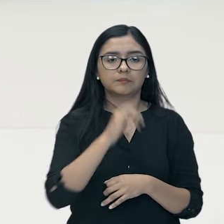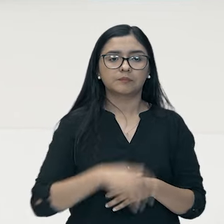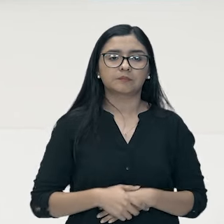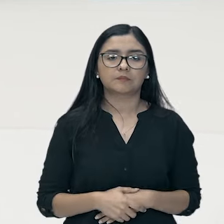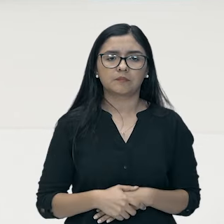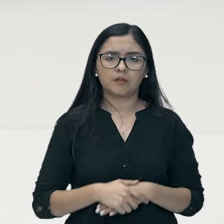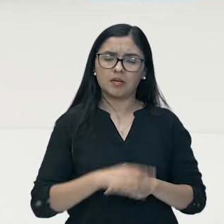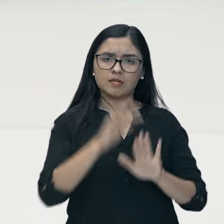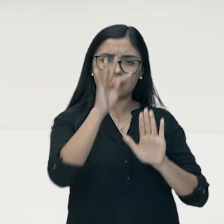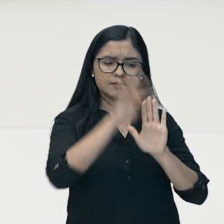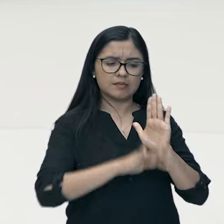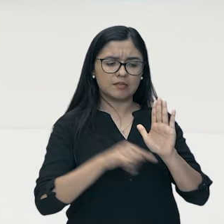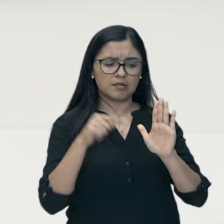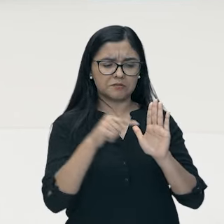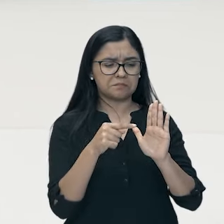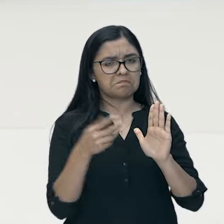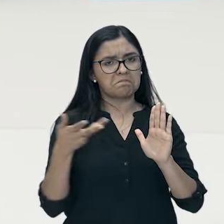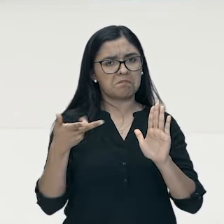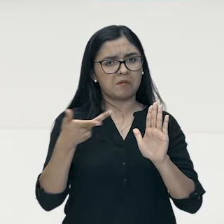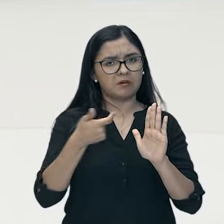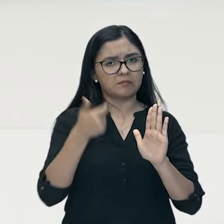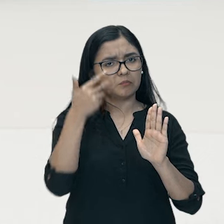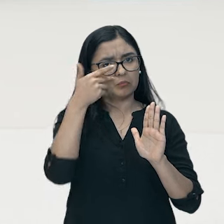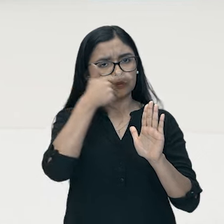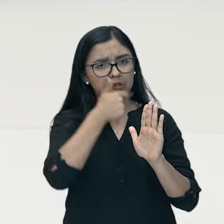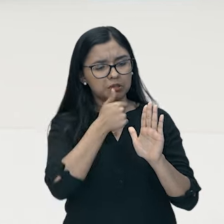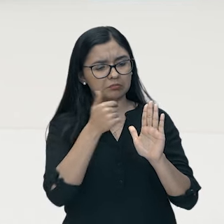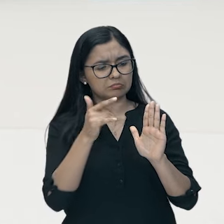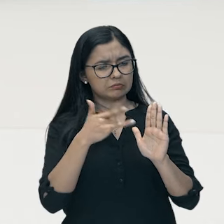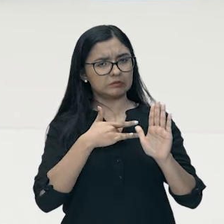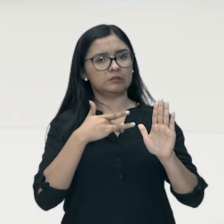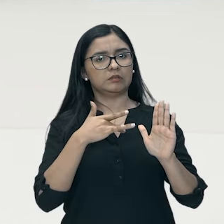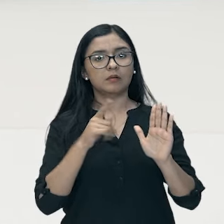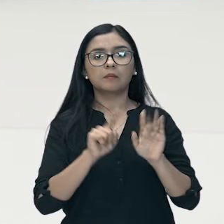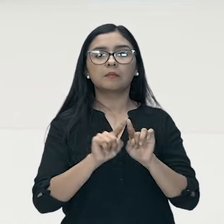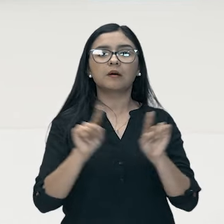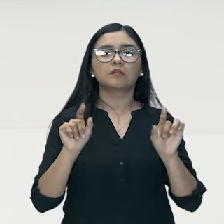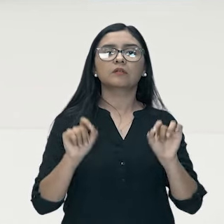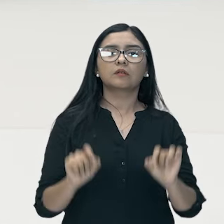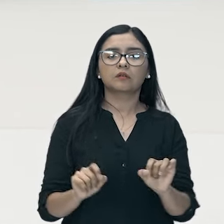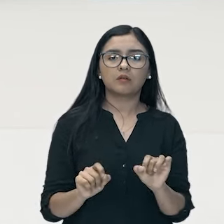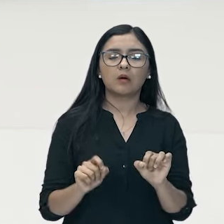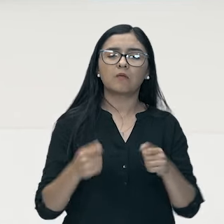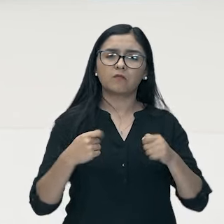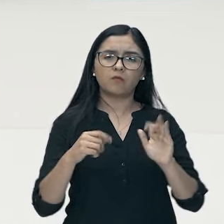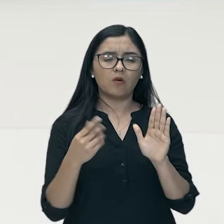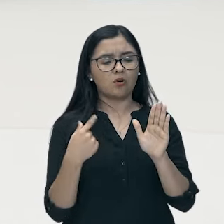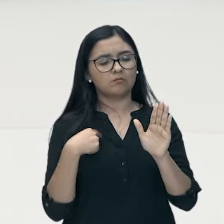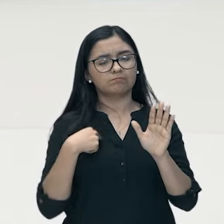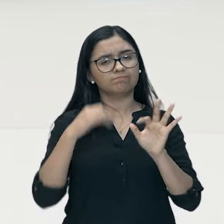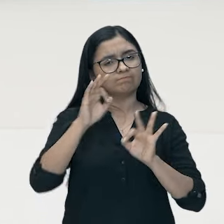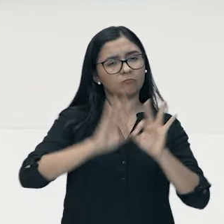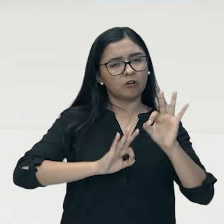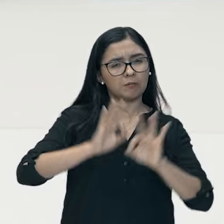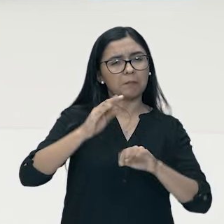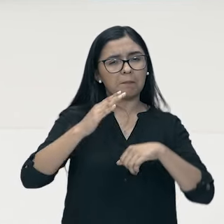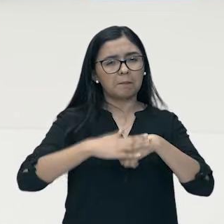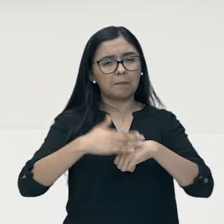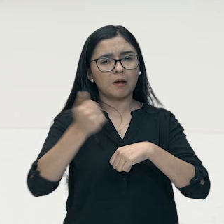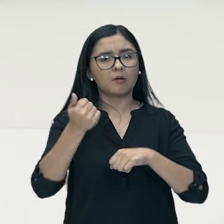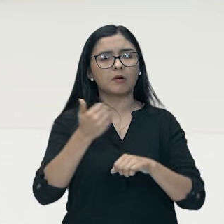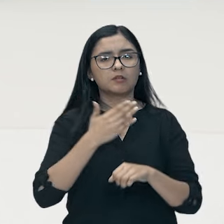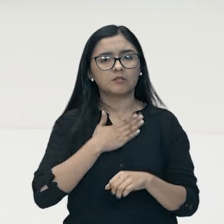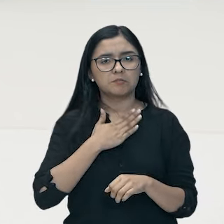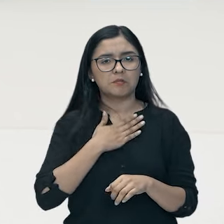esse texto muito bonito sabe tocou o meu coração mas eu vou aprimorar eu vou aperfeiçoar vou colocar as minhas